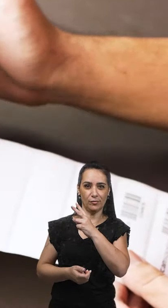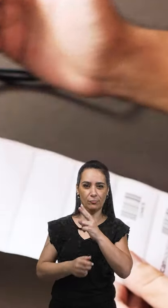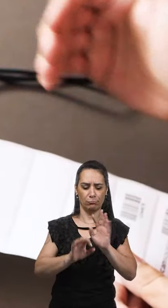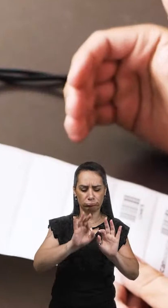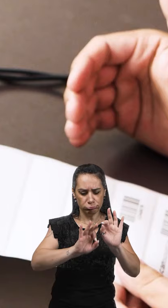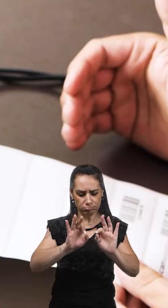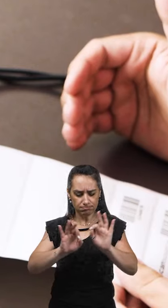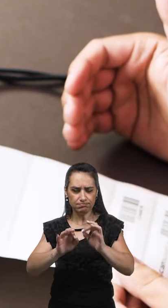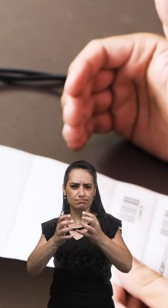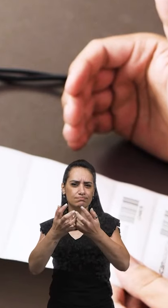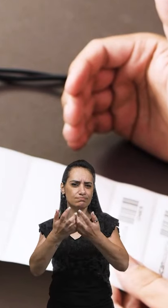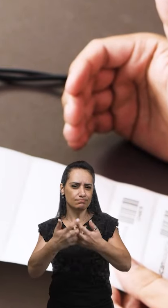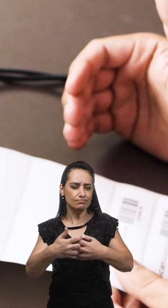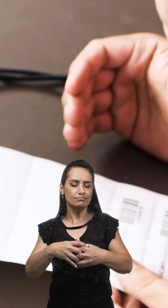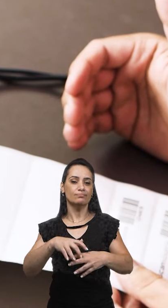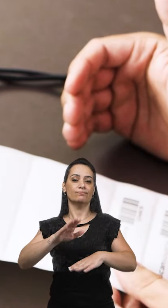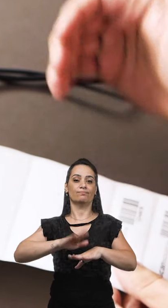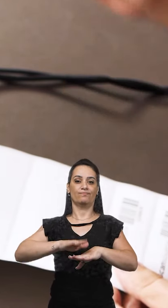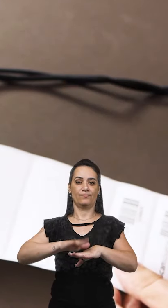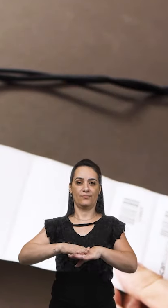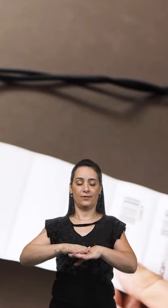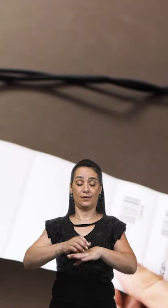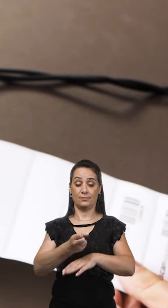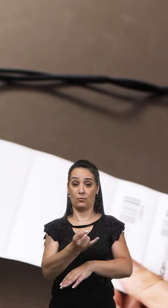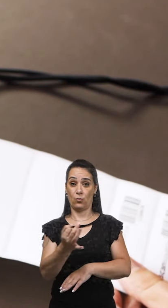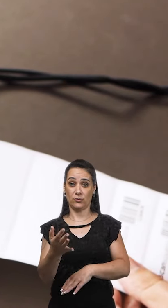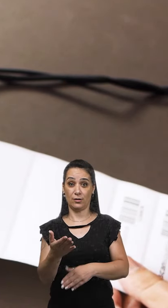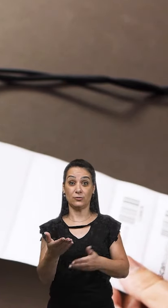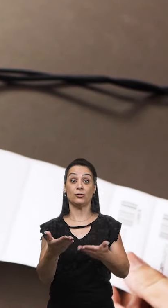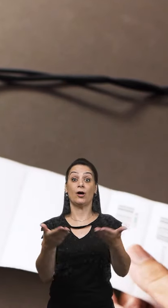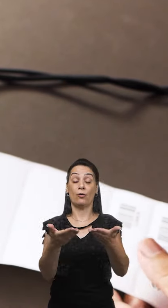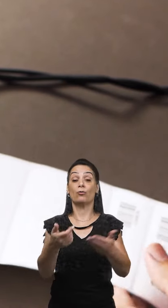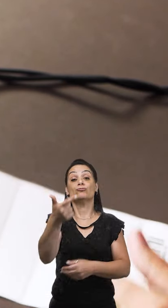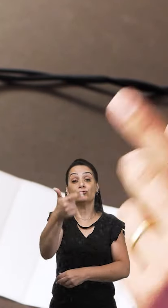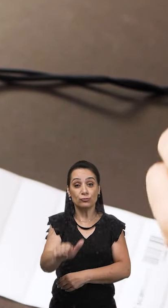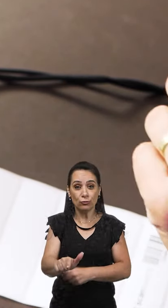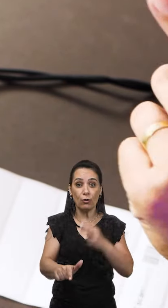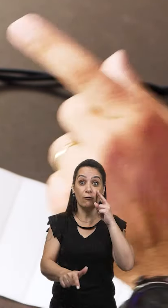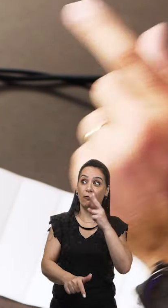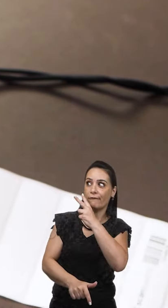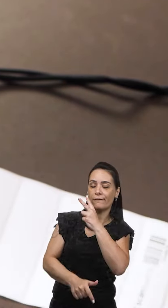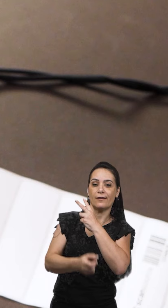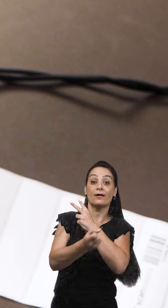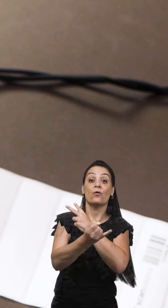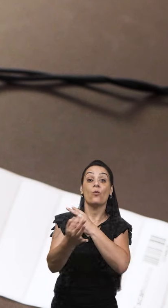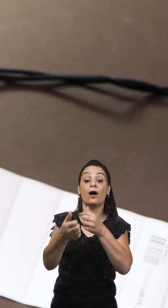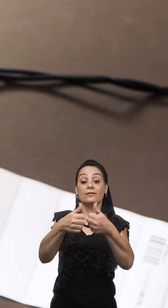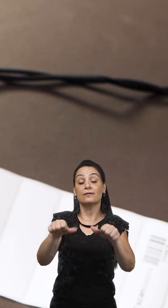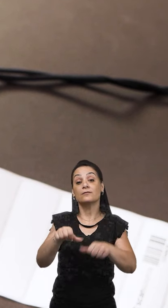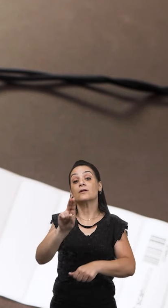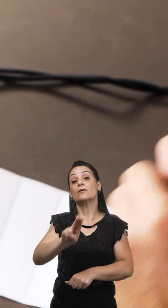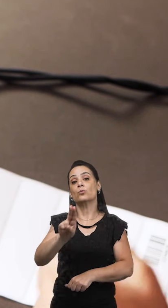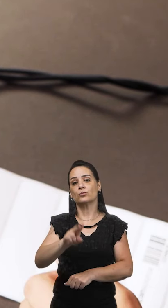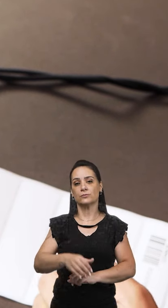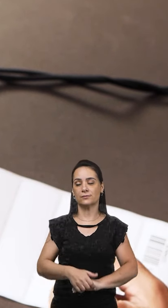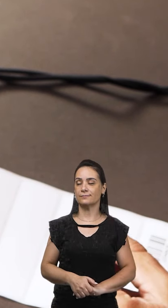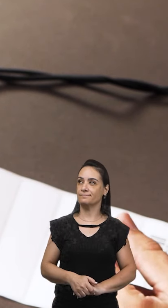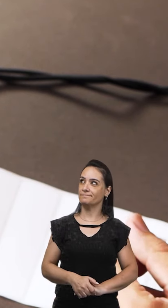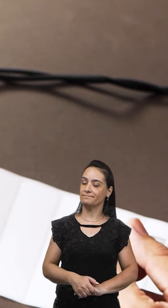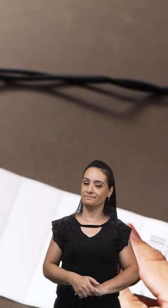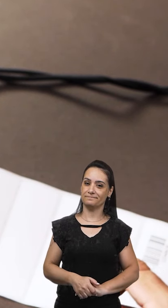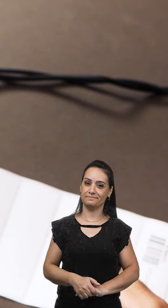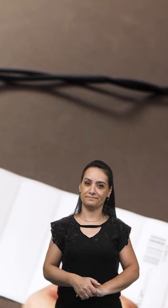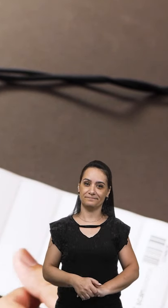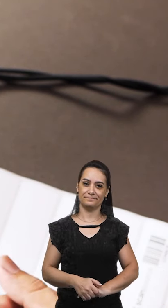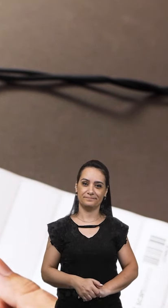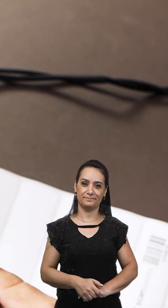Como vocês viram, ele fez aqui a calibração utilizando essa quantidade. Eu vou fazer novamente para vocês verem a quantidade de etiquetas que ele